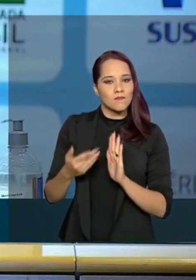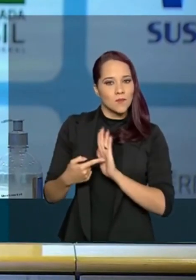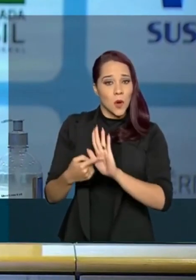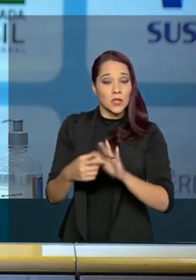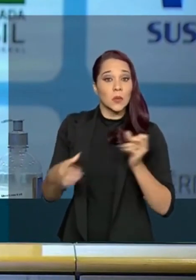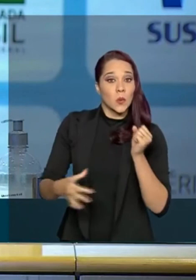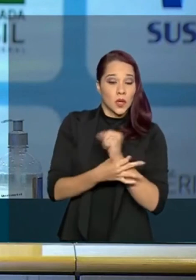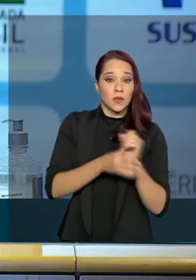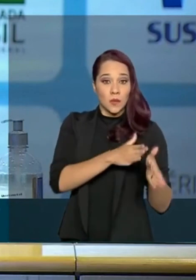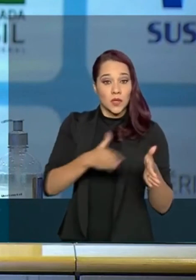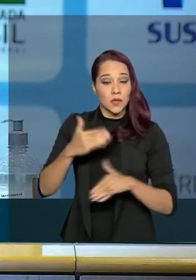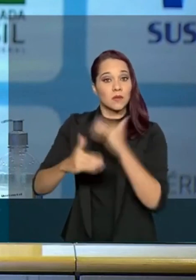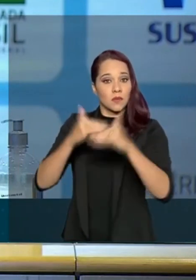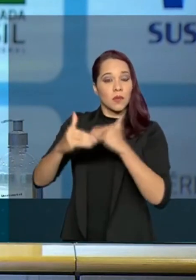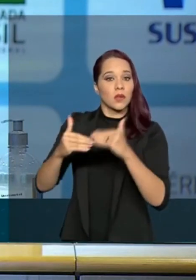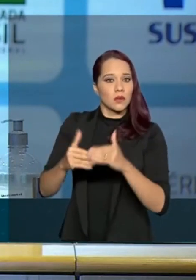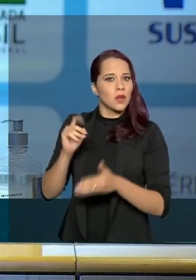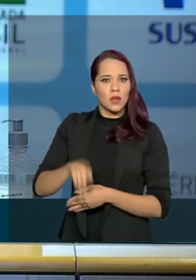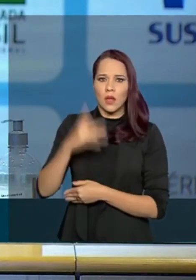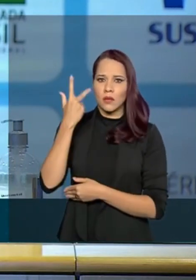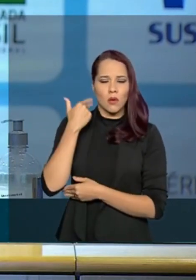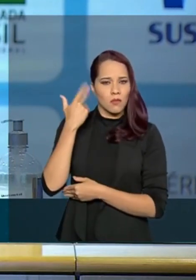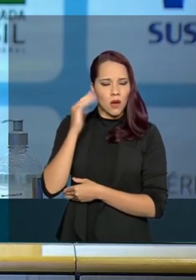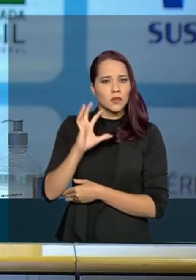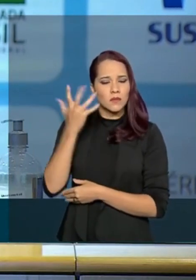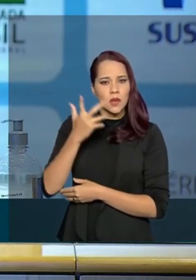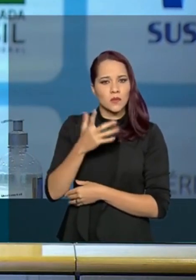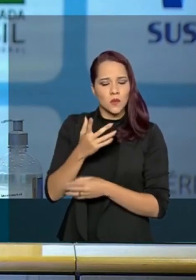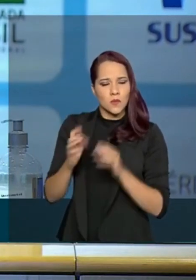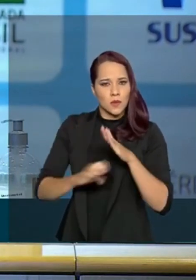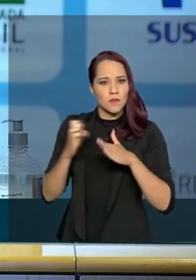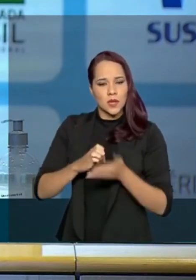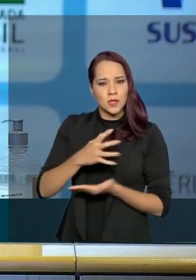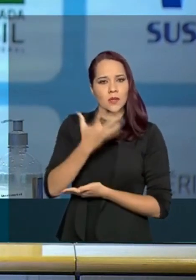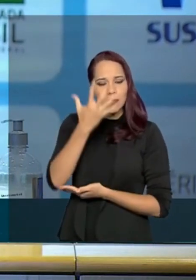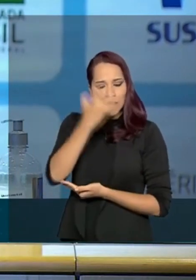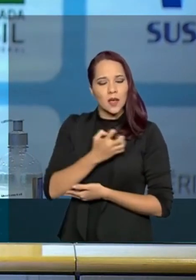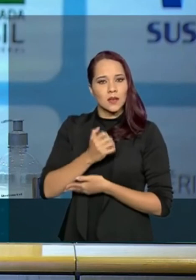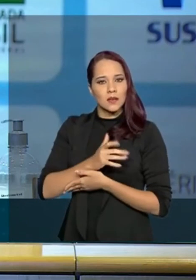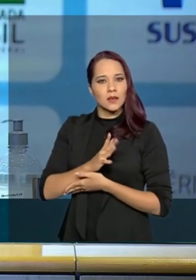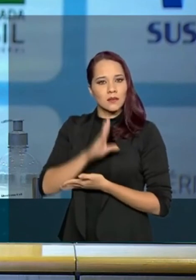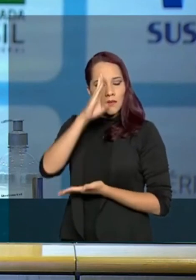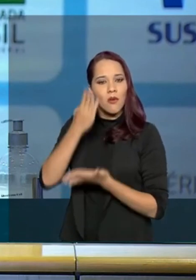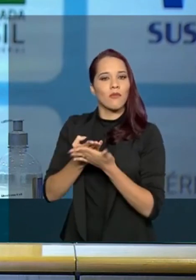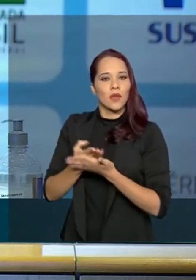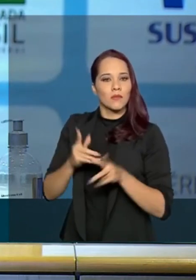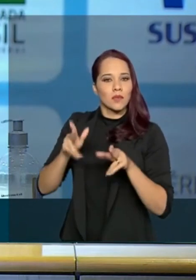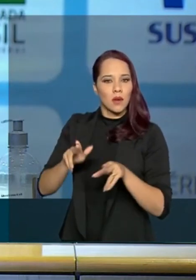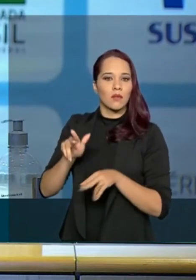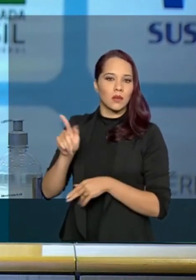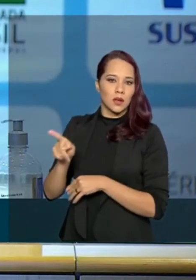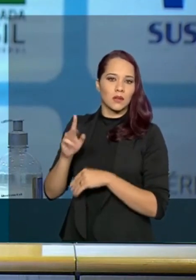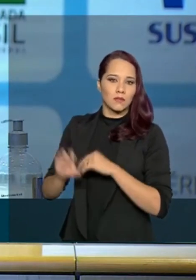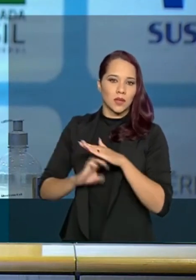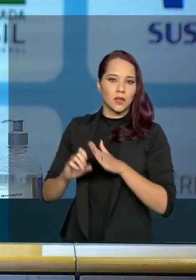de desenvolvimento, que é o que se espera de uma empresa séria e confiável como a AstraZeneca.